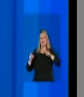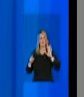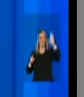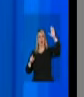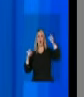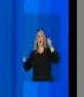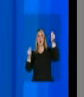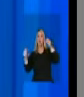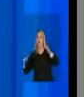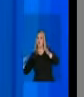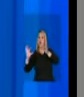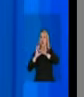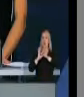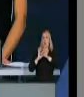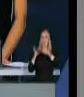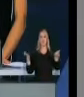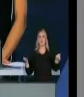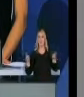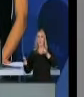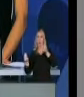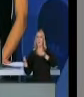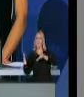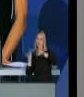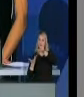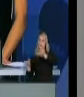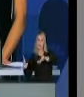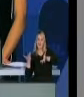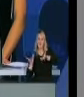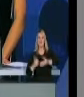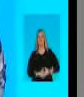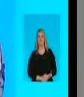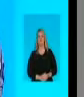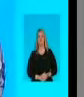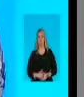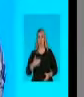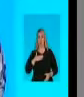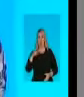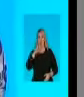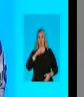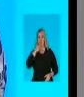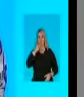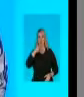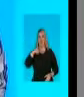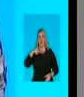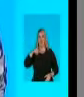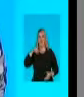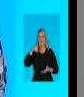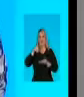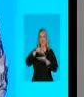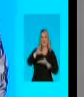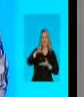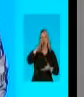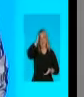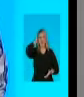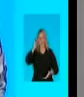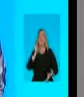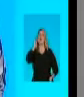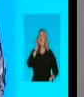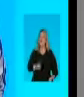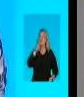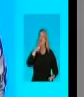relação? Jandira Fegali tem 45 segundos a partir de agora. Eu uso fora Temer, eu vou para a rua e vou continuar dizendo isso,